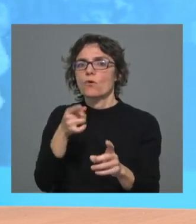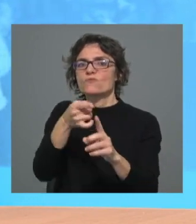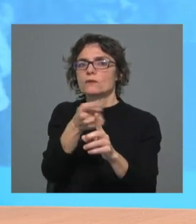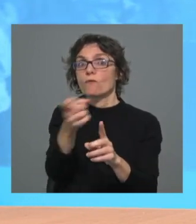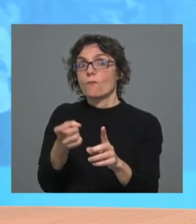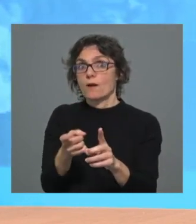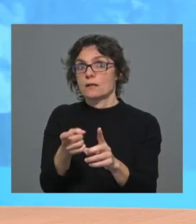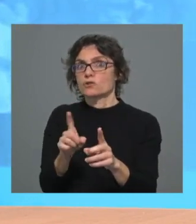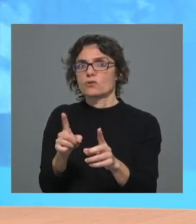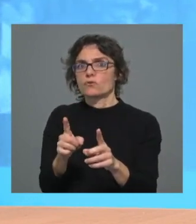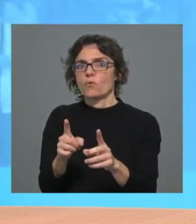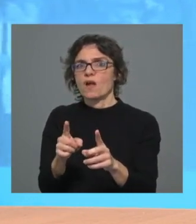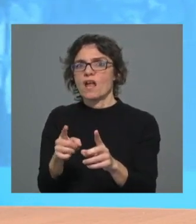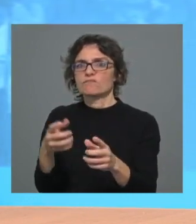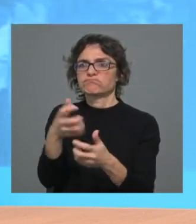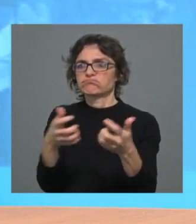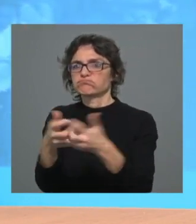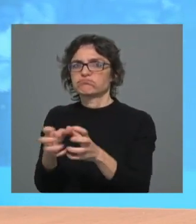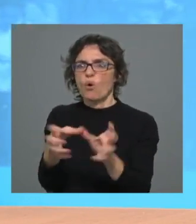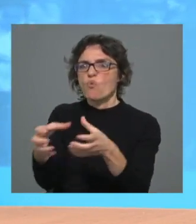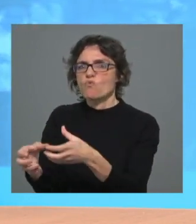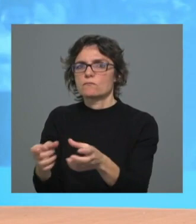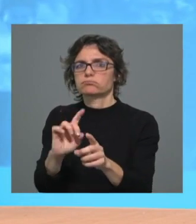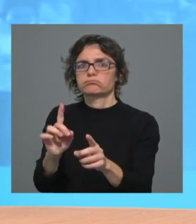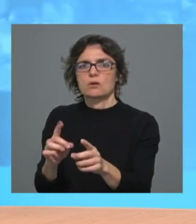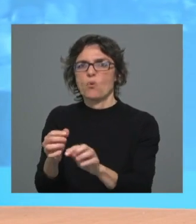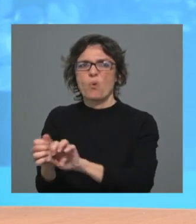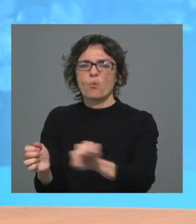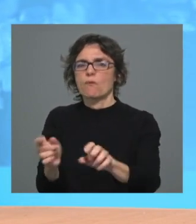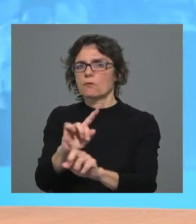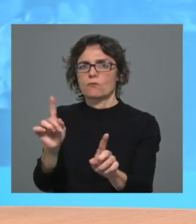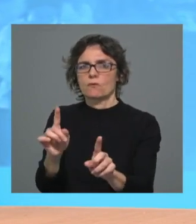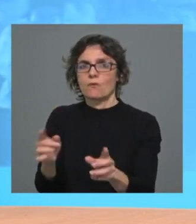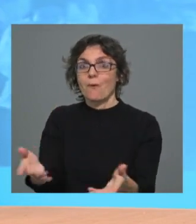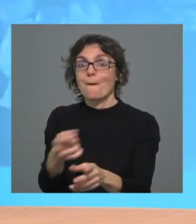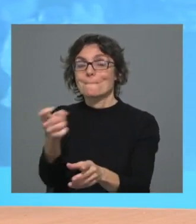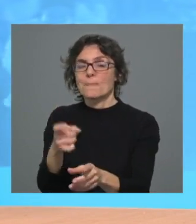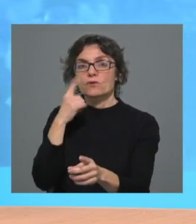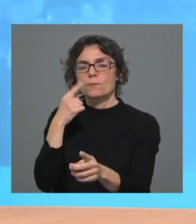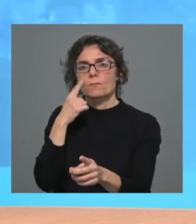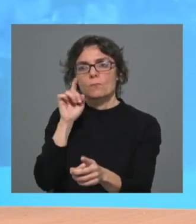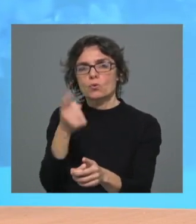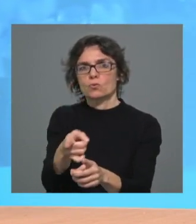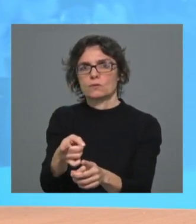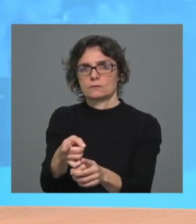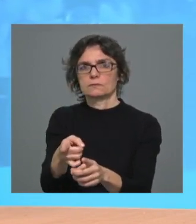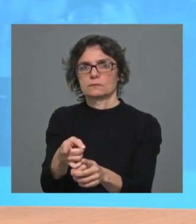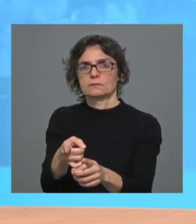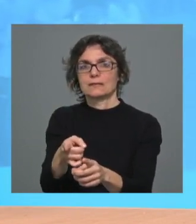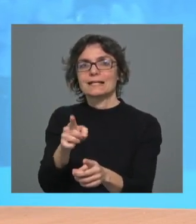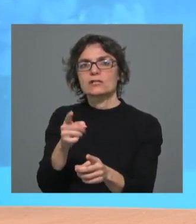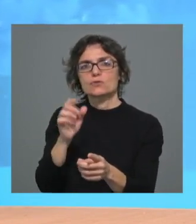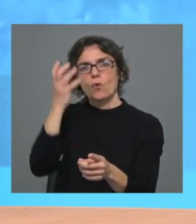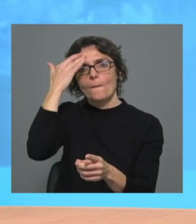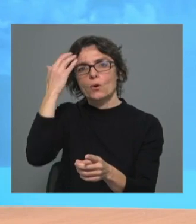em direção ao tribalismo, às fações, à rejeição. E isso é uma mudança radical de cultura,